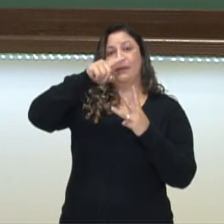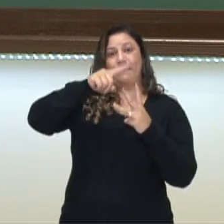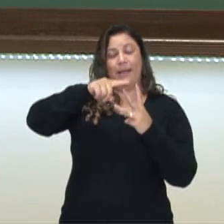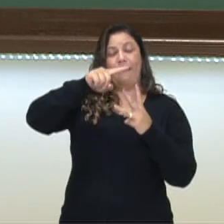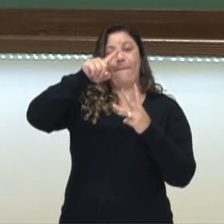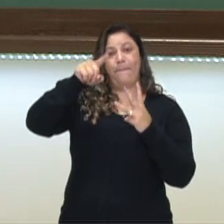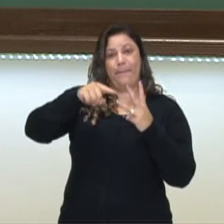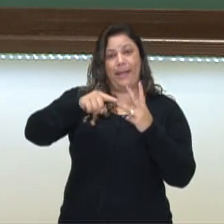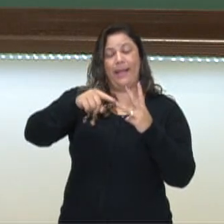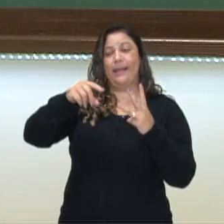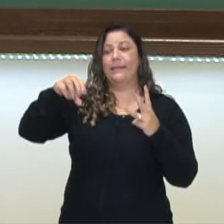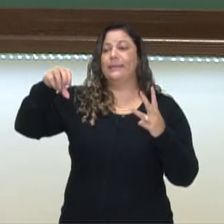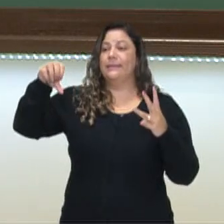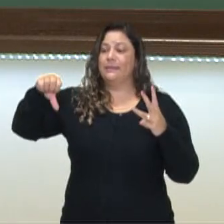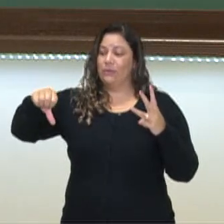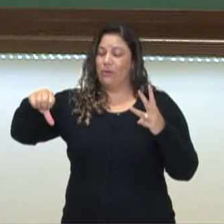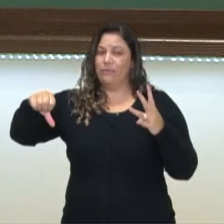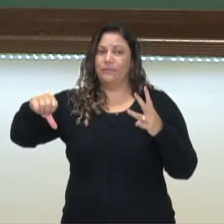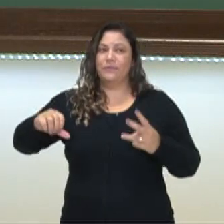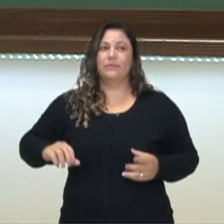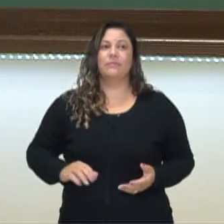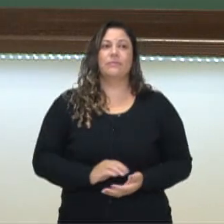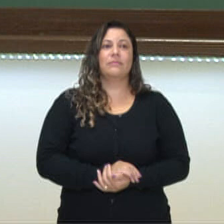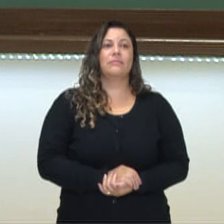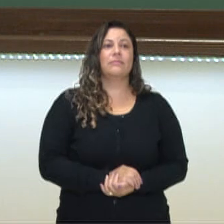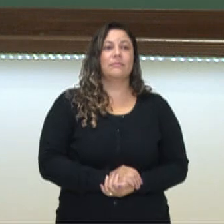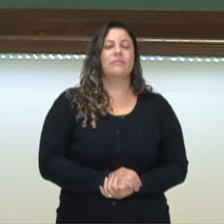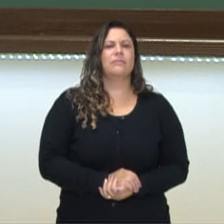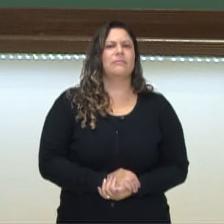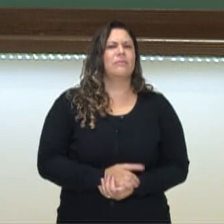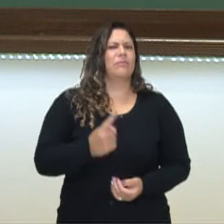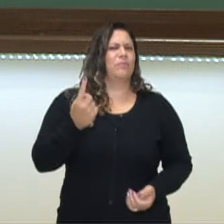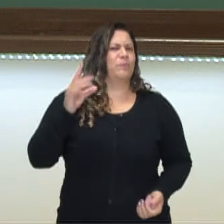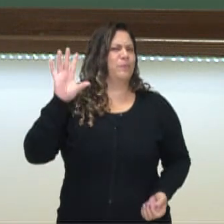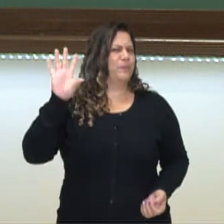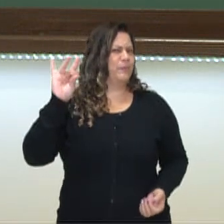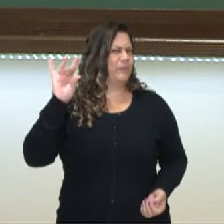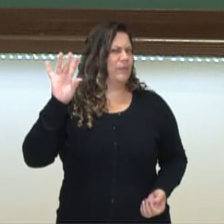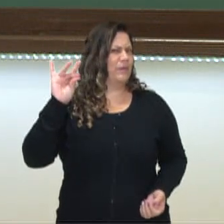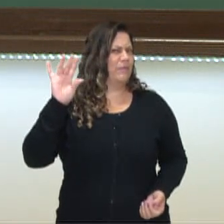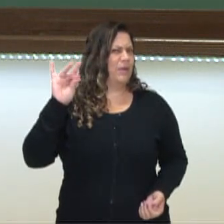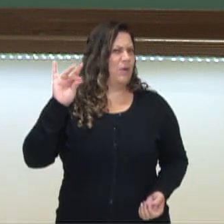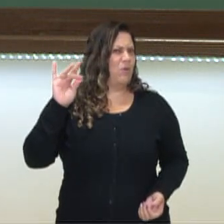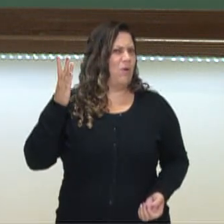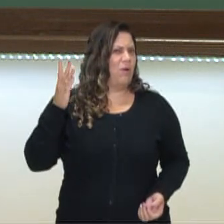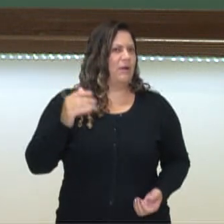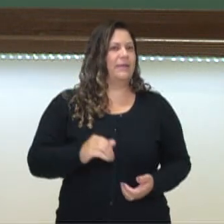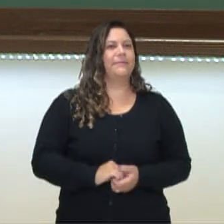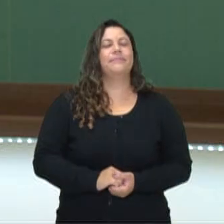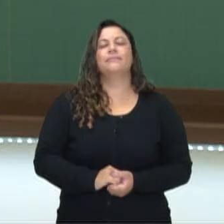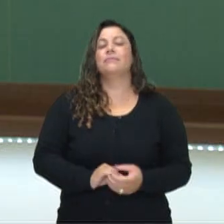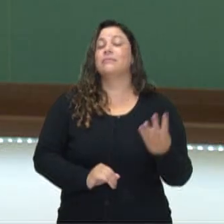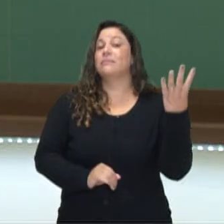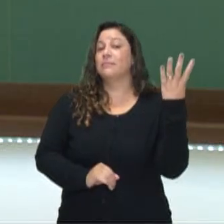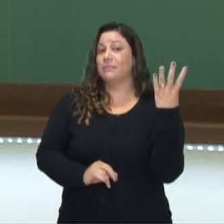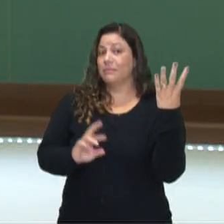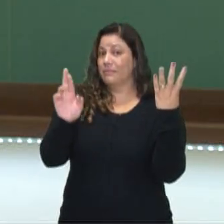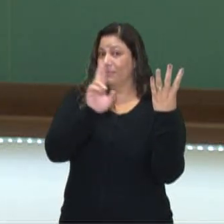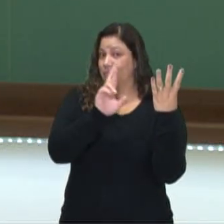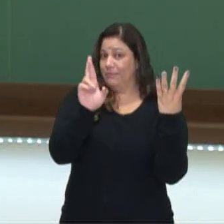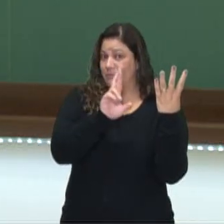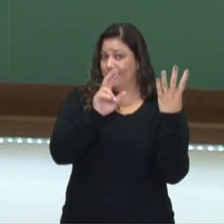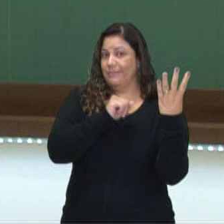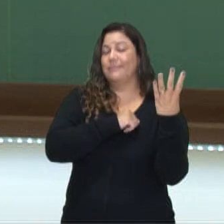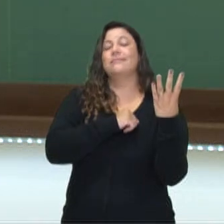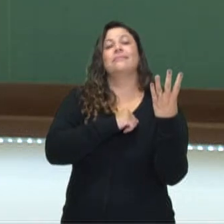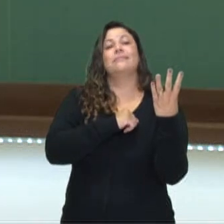mais 3, 9. Uma cola. Uma cola custa R$4. Então vai dar os